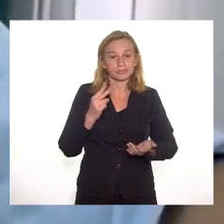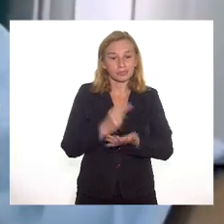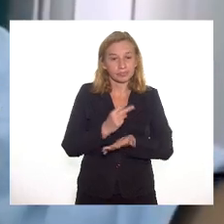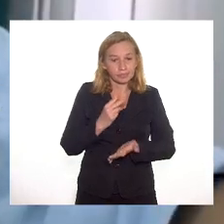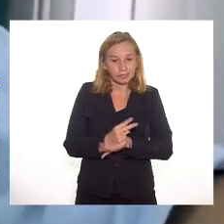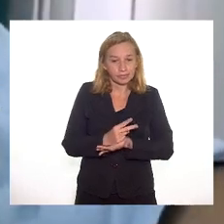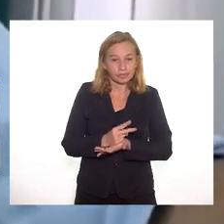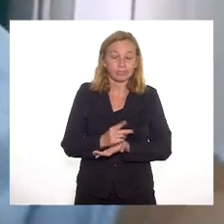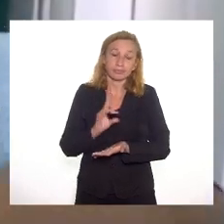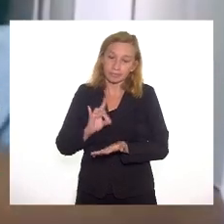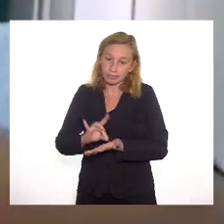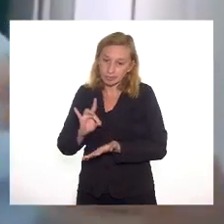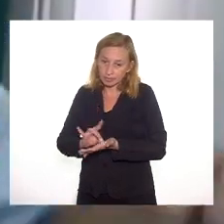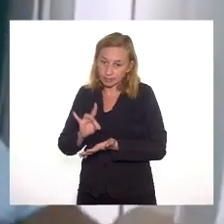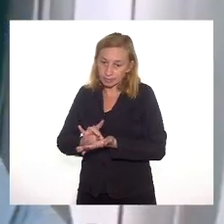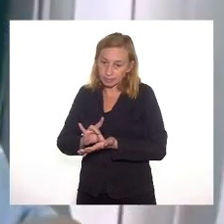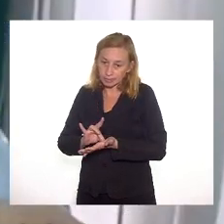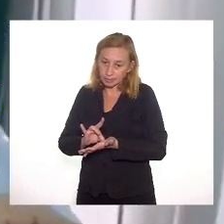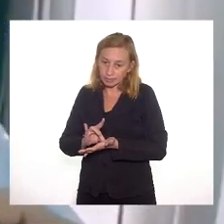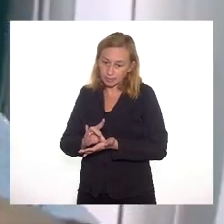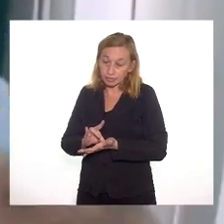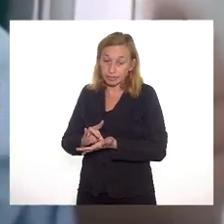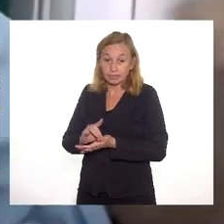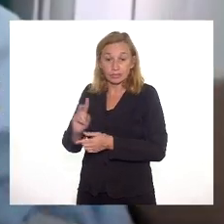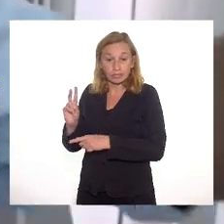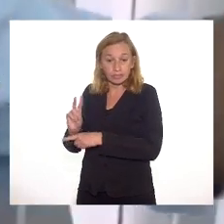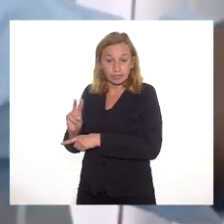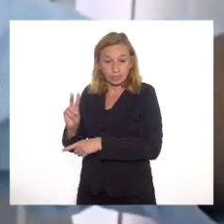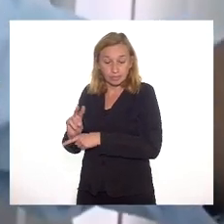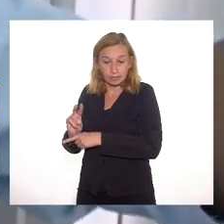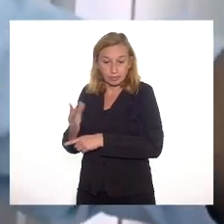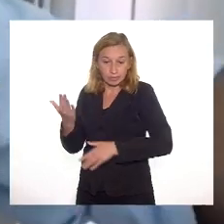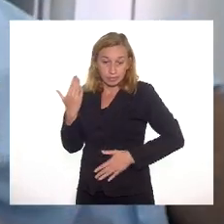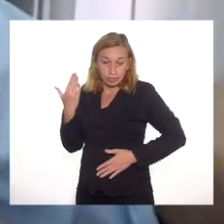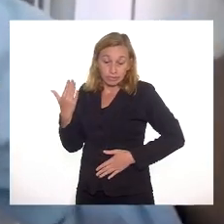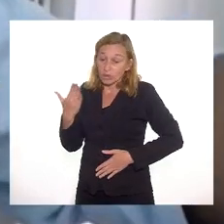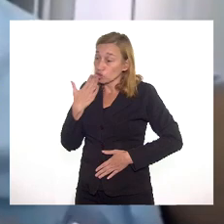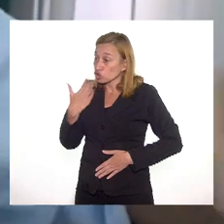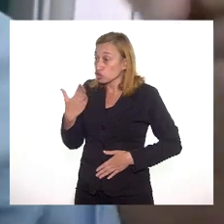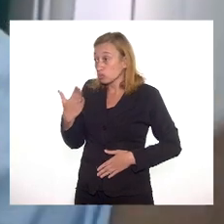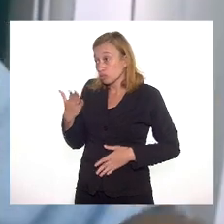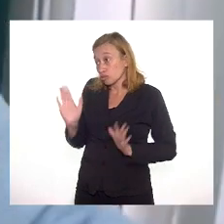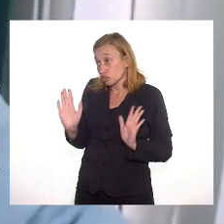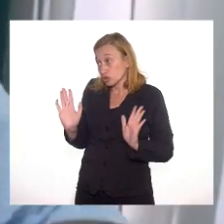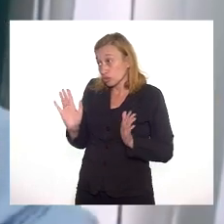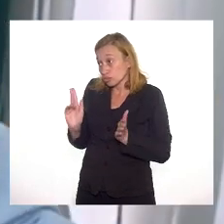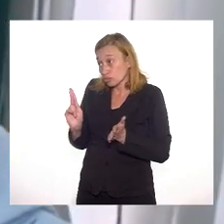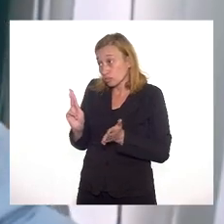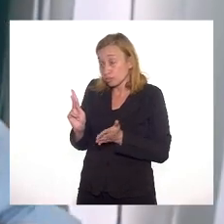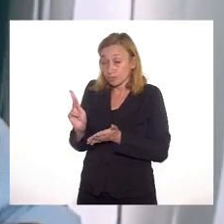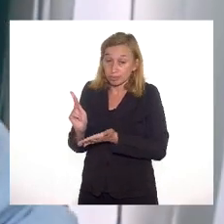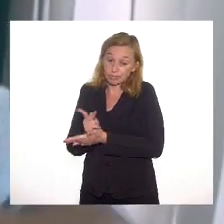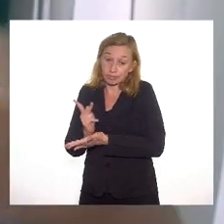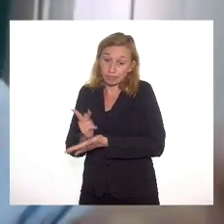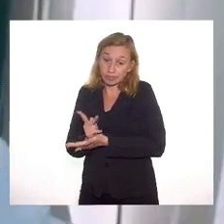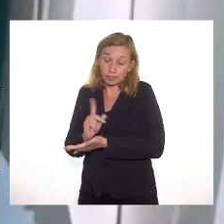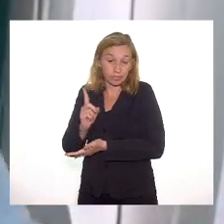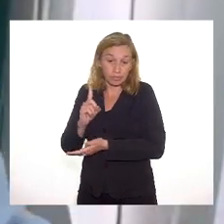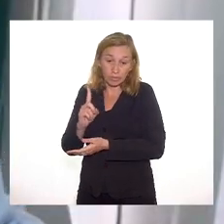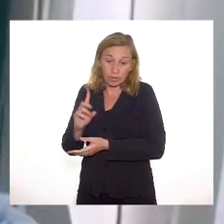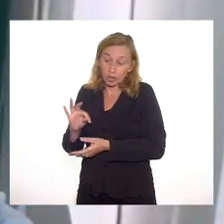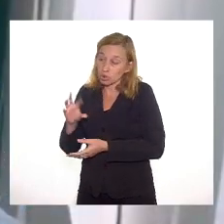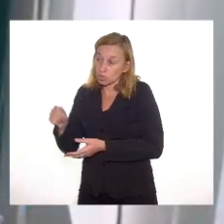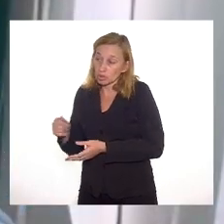havendo, eventualmente, das nossas próprias famílias, alguém que tenha cometido algum tipo de infração ou delito, isso não qualifica